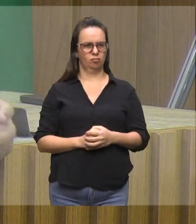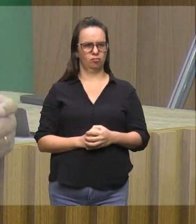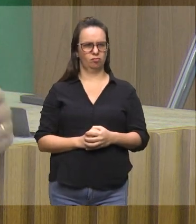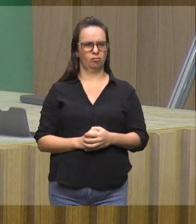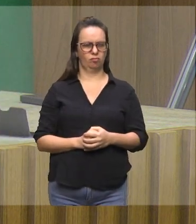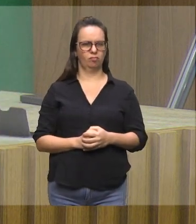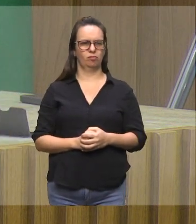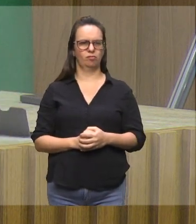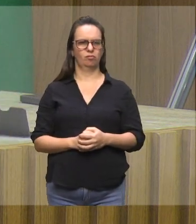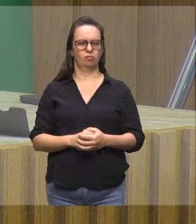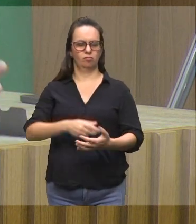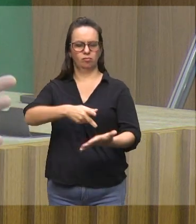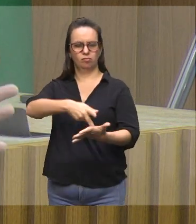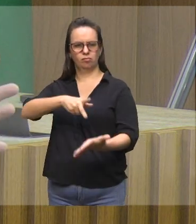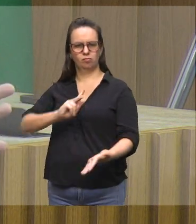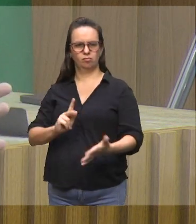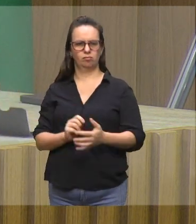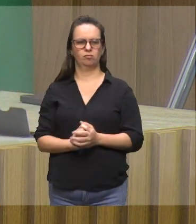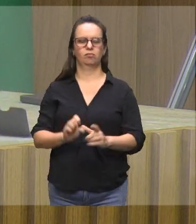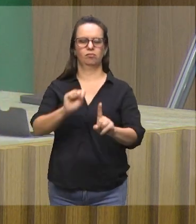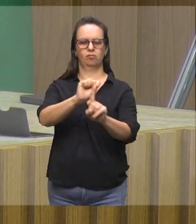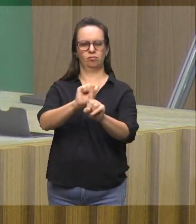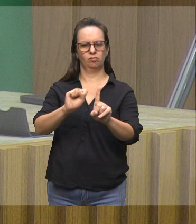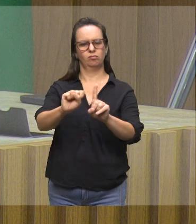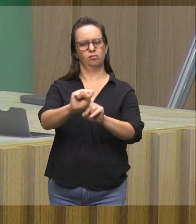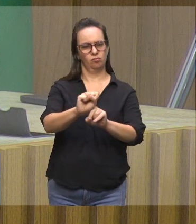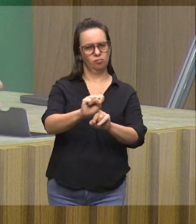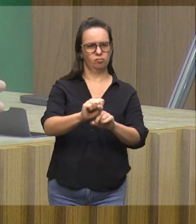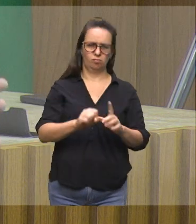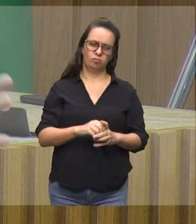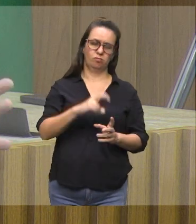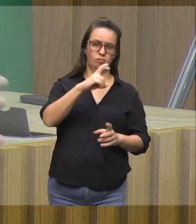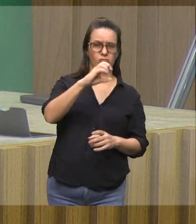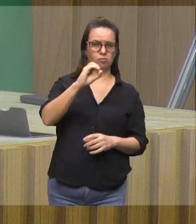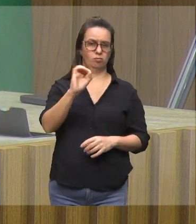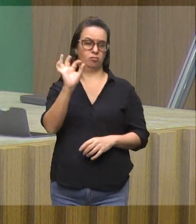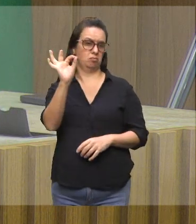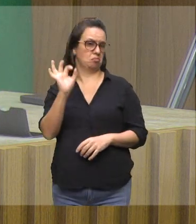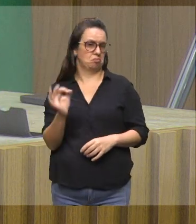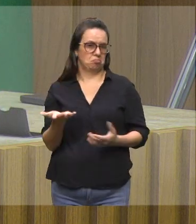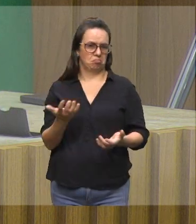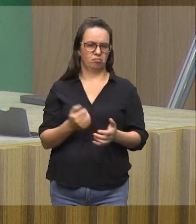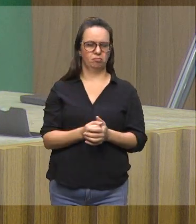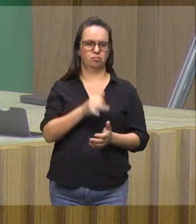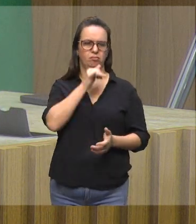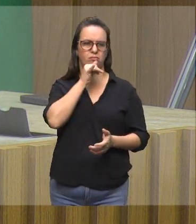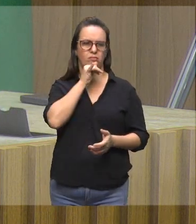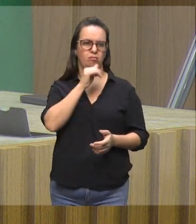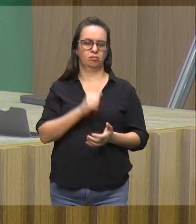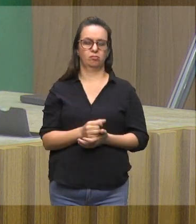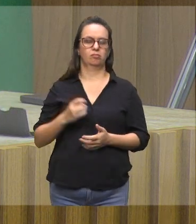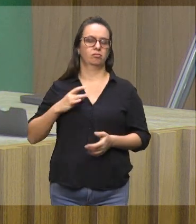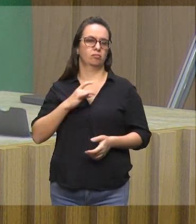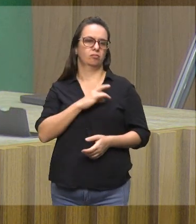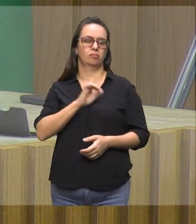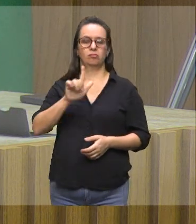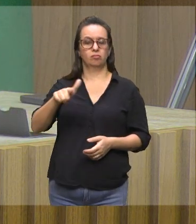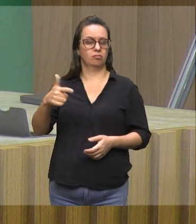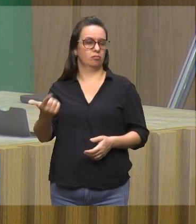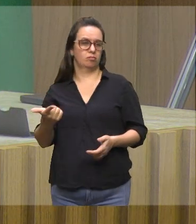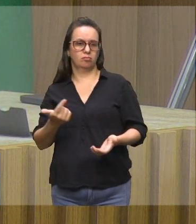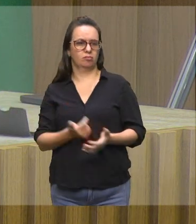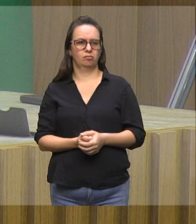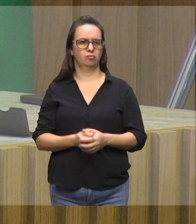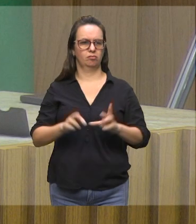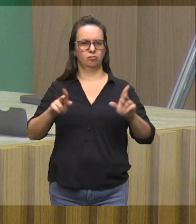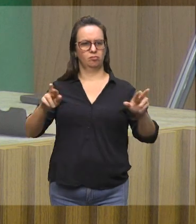atuar, não é, seja na área social, 50% na área social, de saúde, e outros 50% nas diversas áreas aí que a